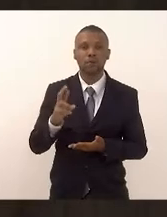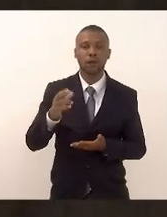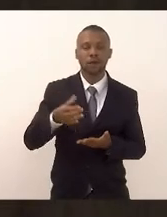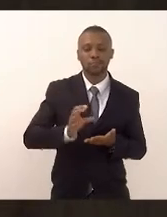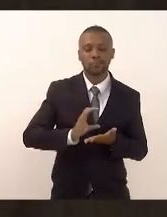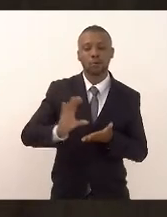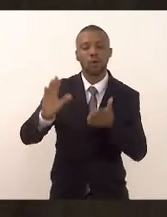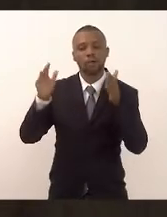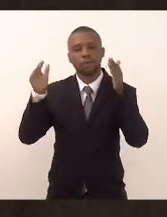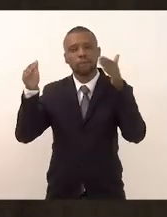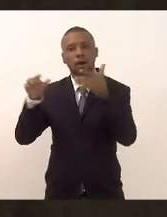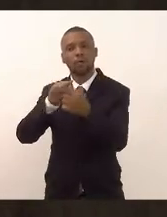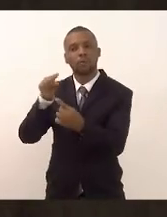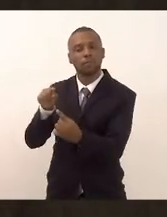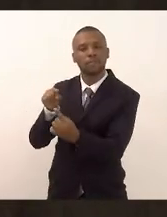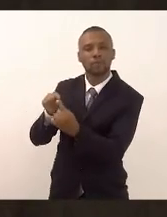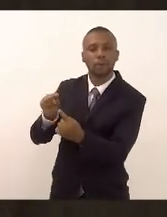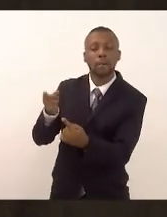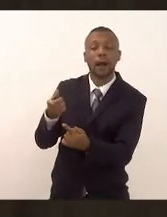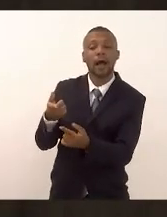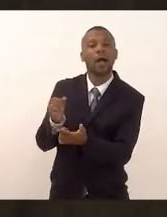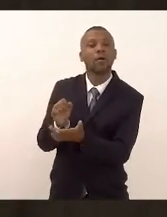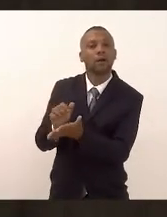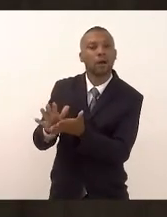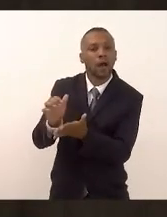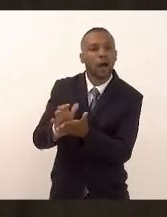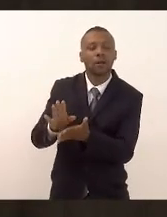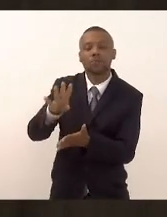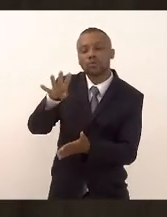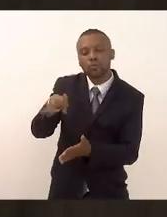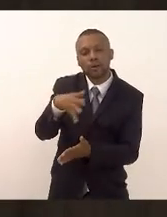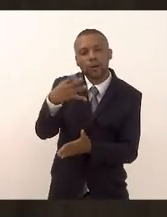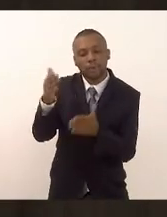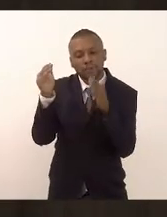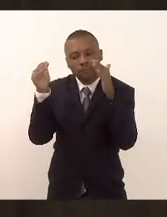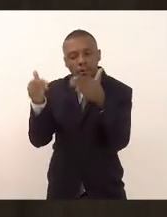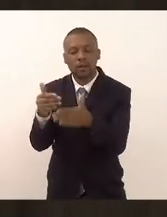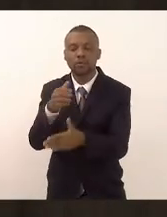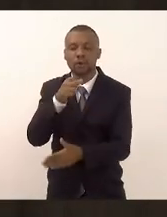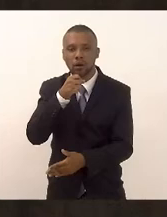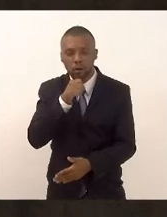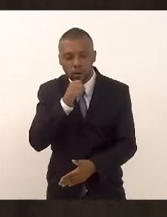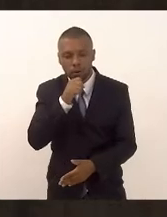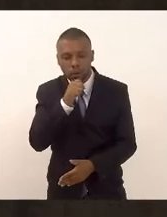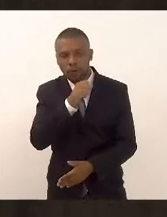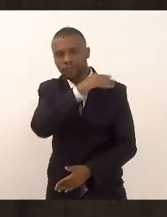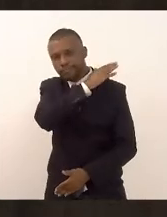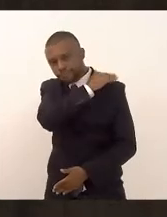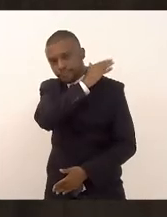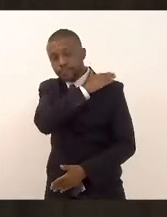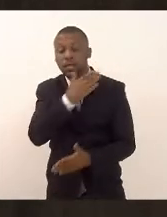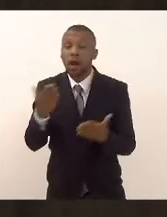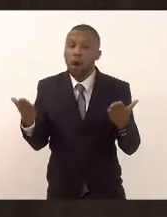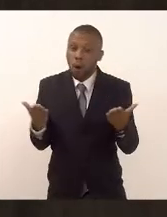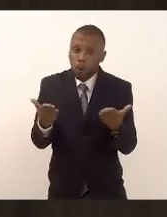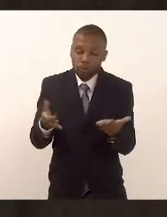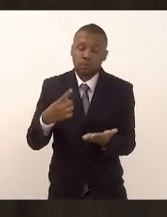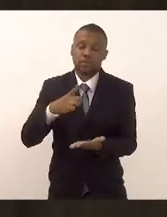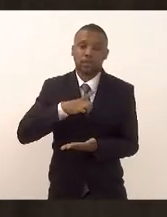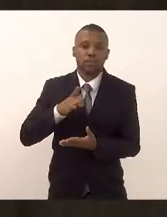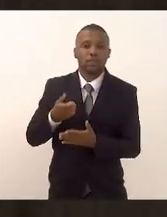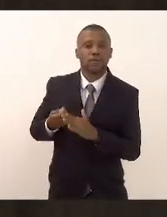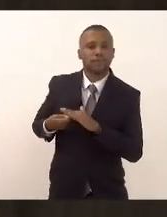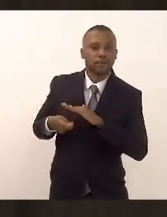pontualmente para utilização nos programas da tuberculose. Hoje, nós já temos um investimento